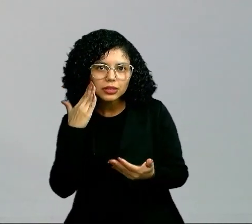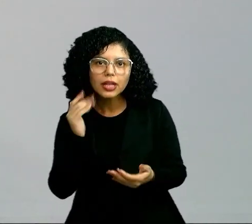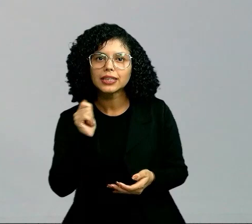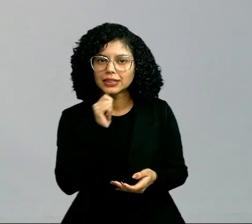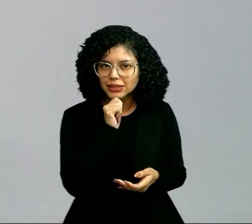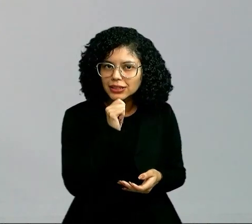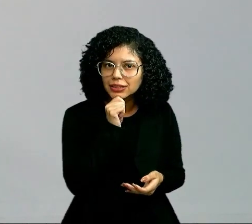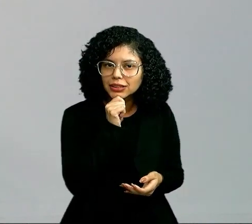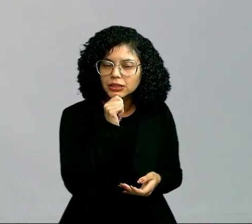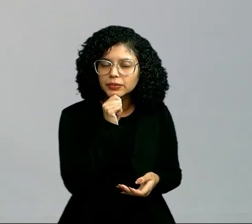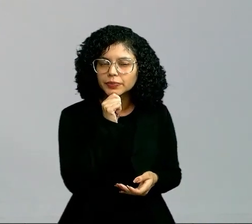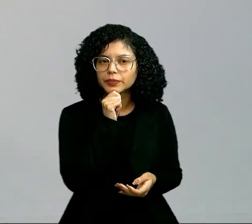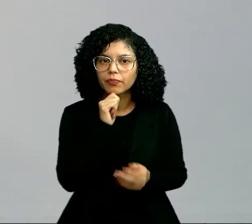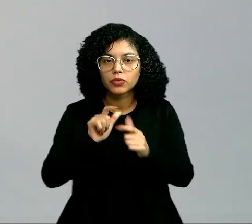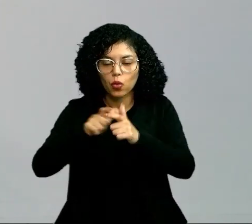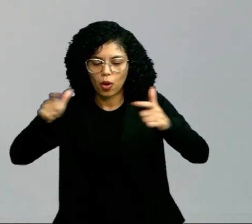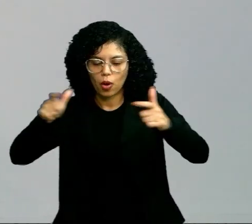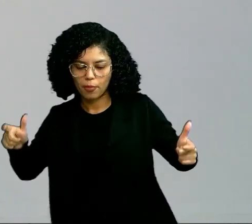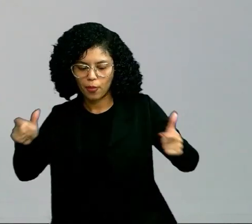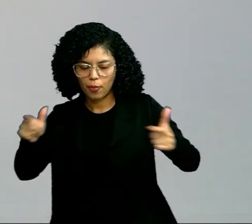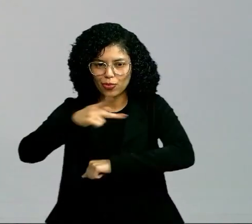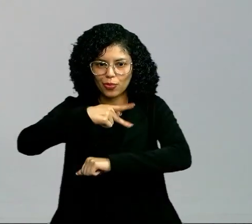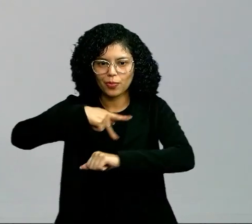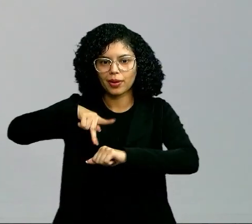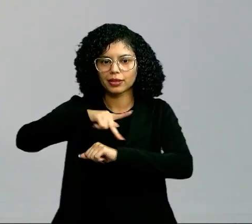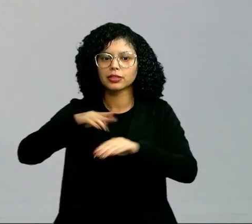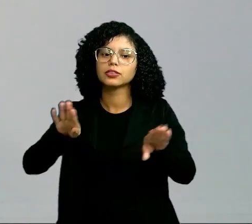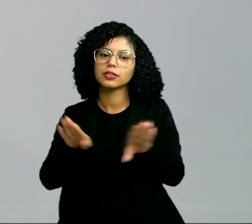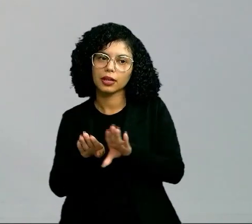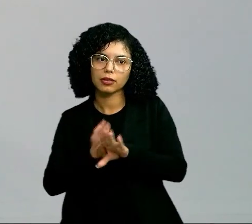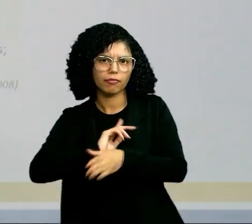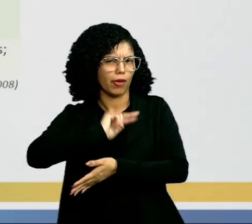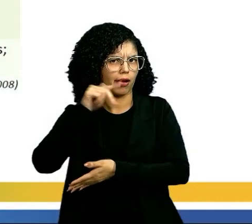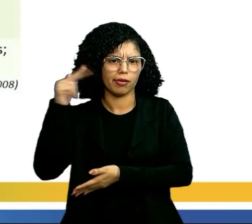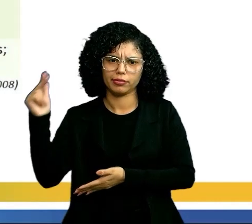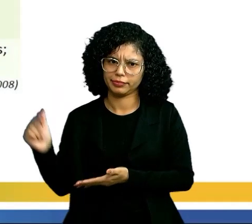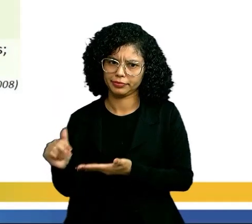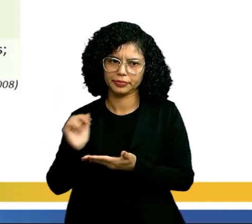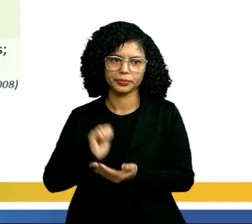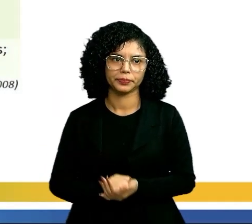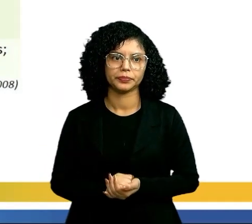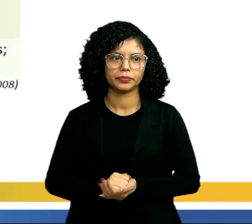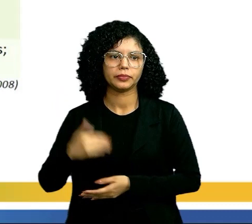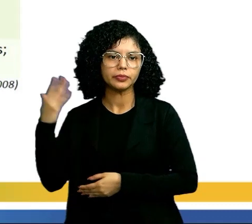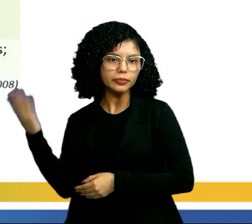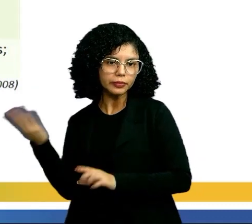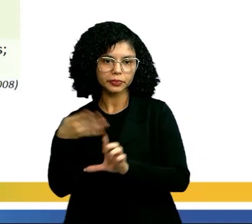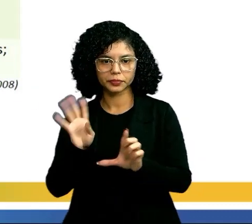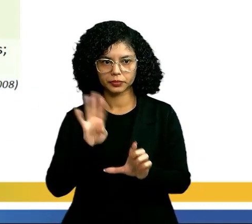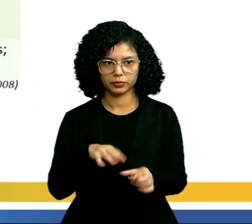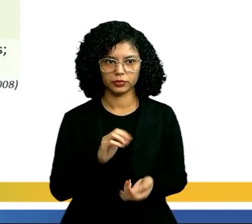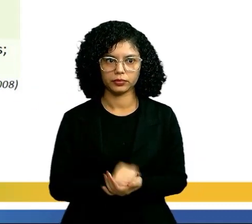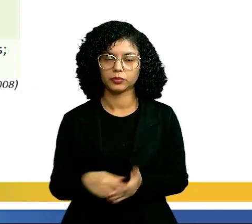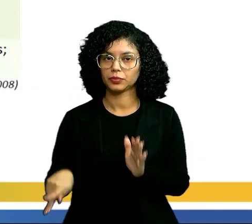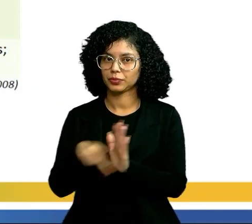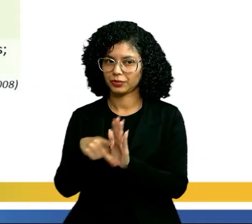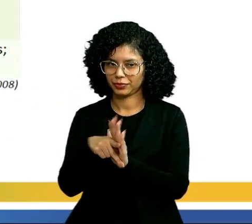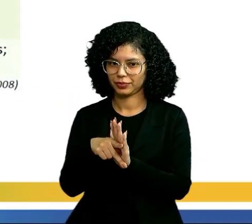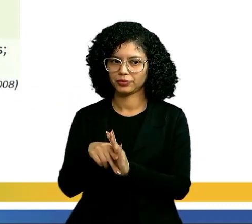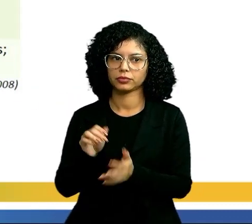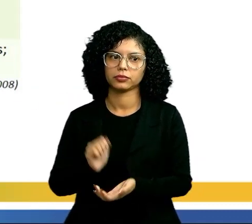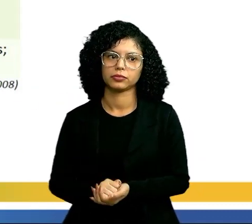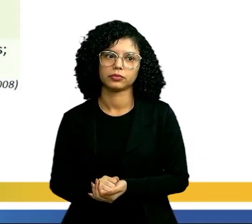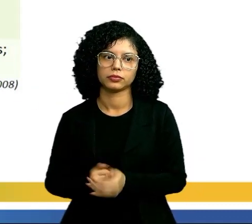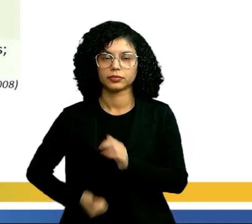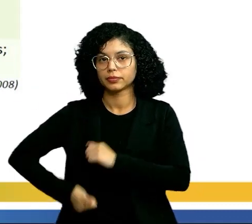questão do tamanho do país, etc. Nessa tabelinha, a gente mostra justamente isso,